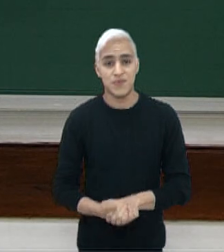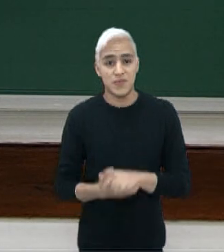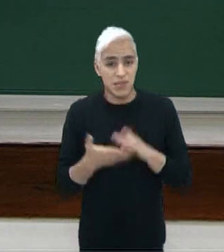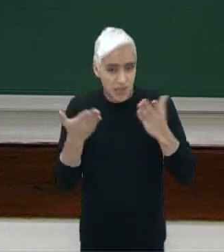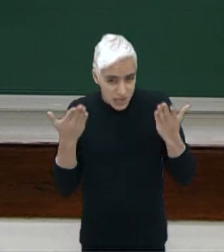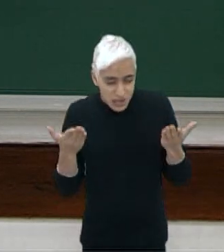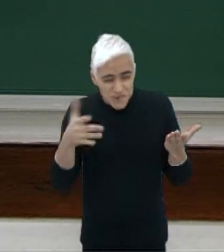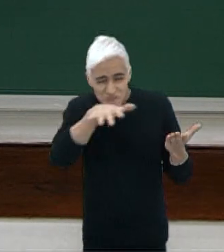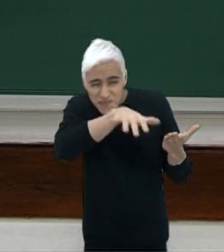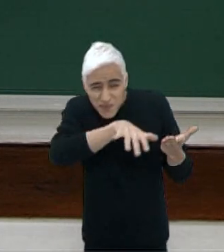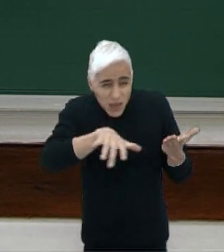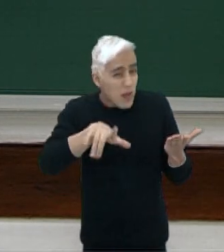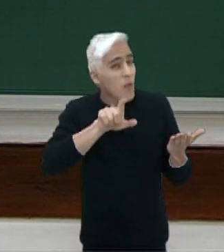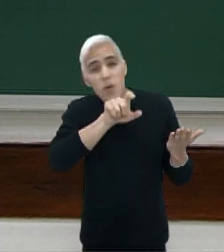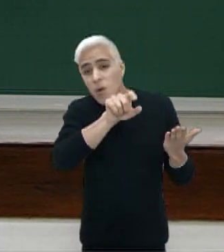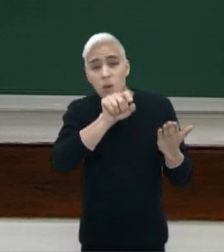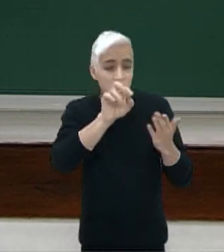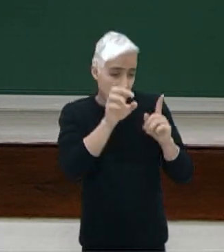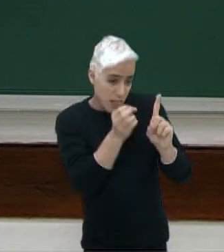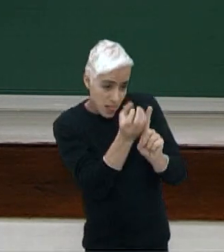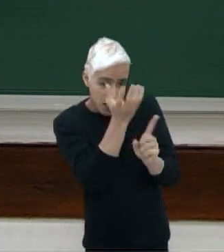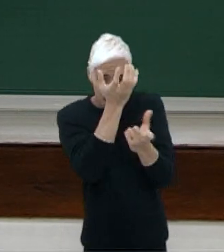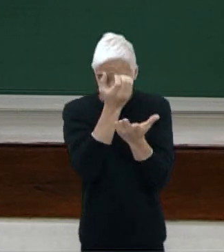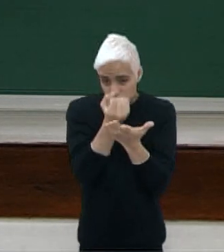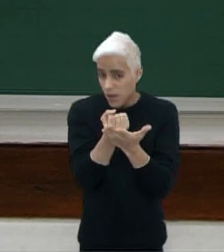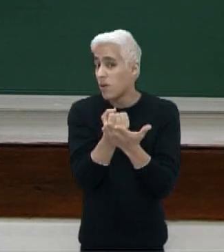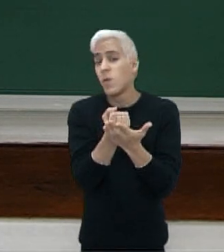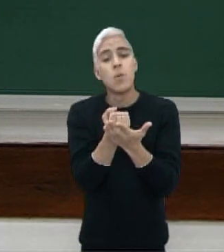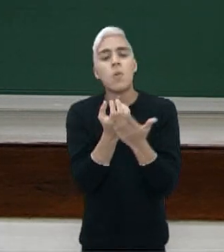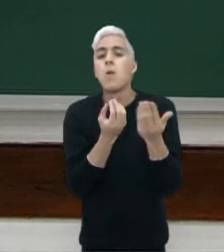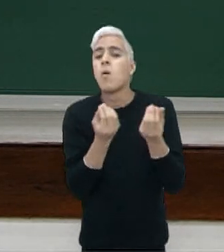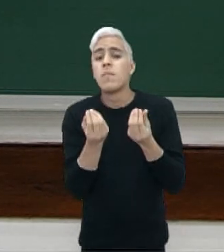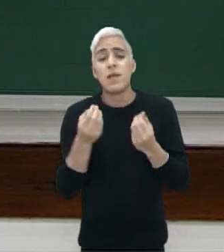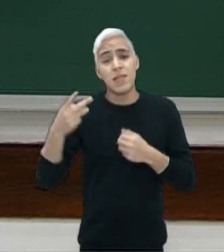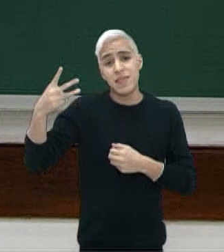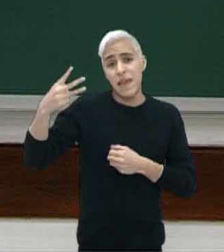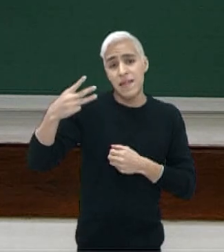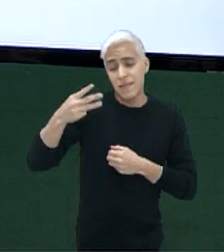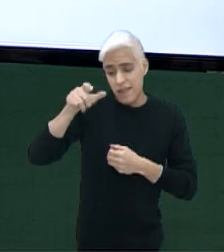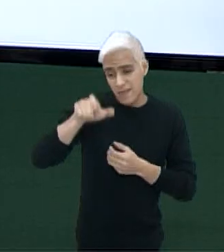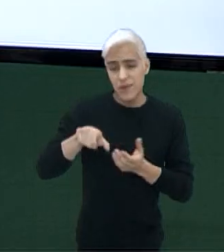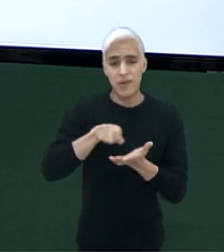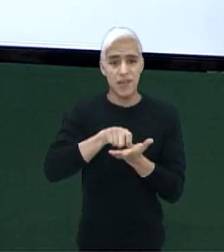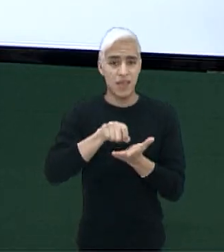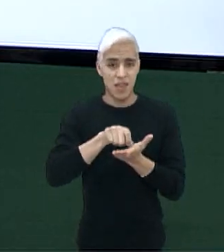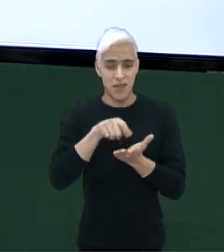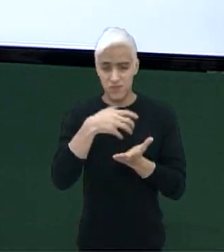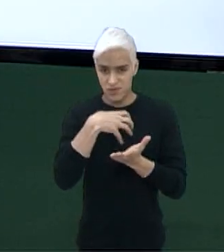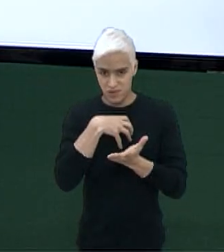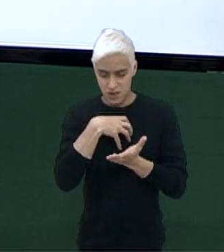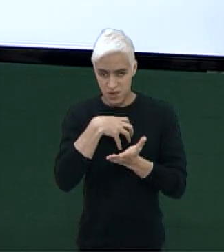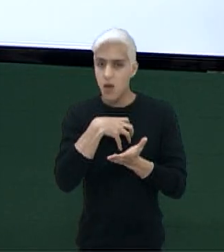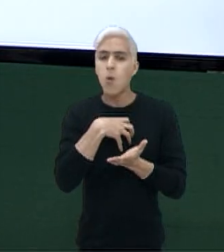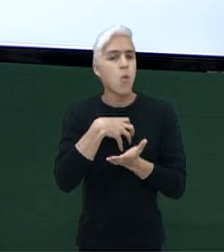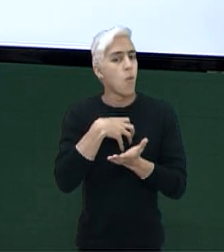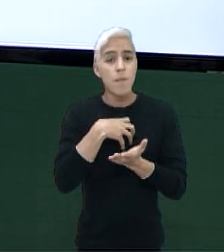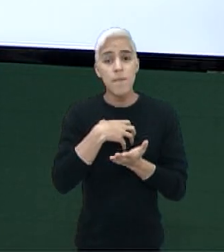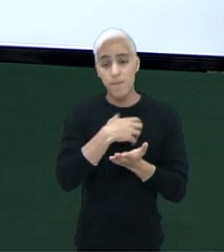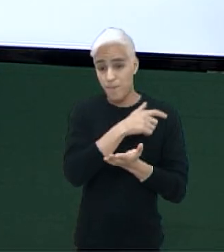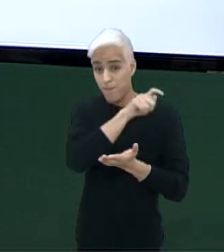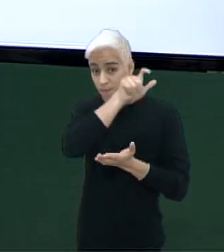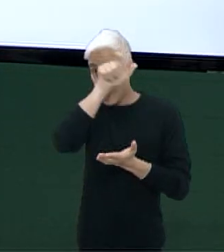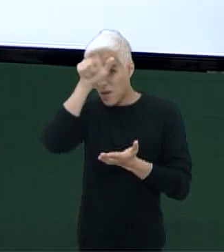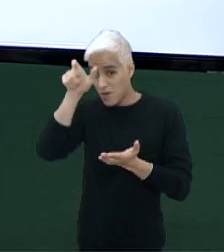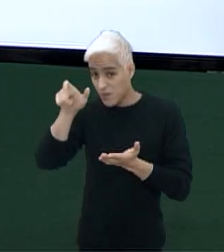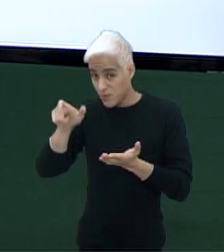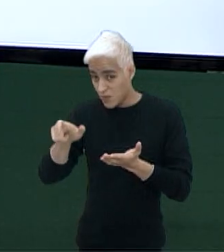Então, pessoal, a biografia, ela é escrita em terceira pessoa, né? Então, veja, alguém